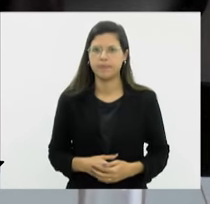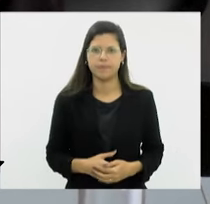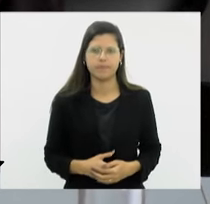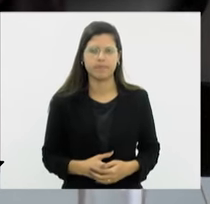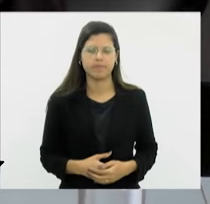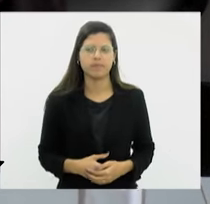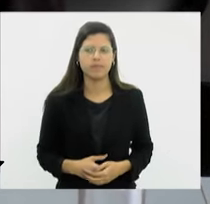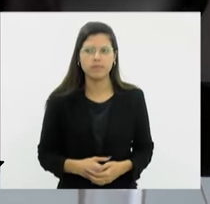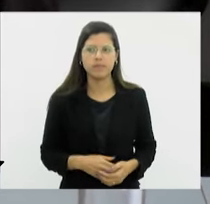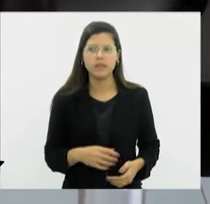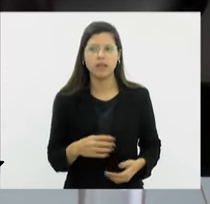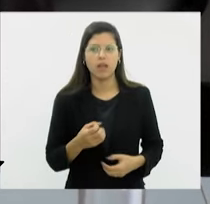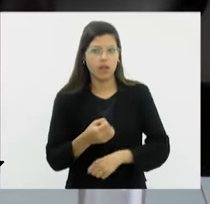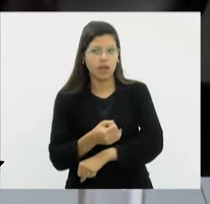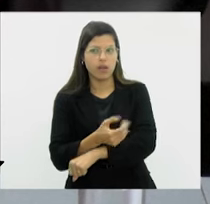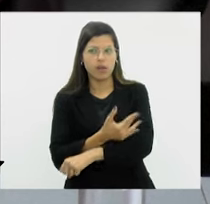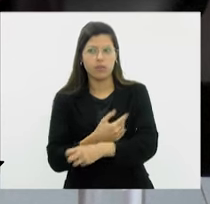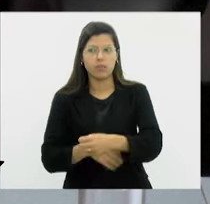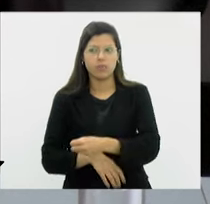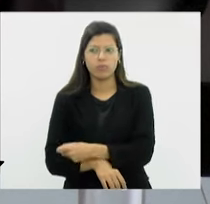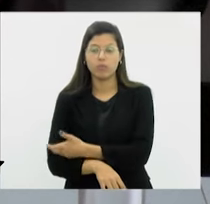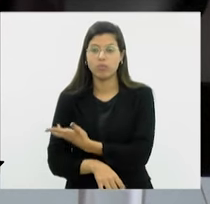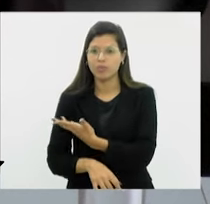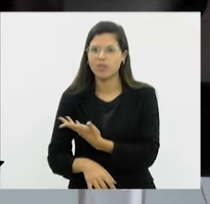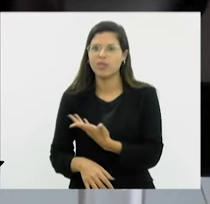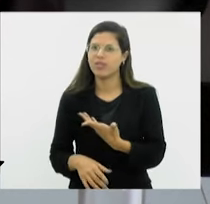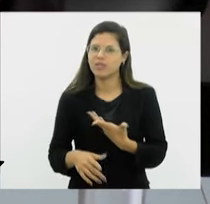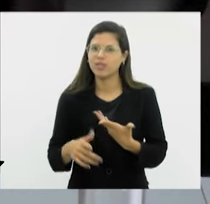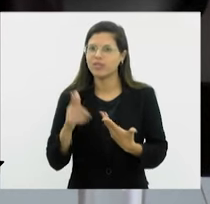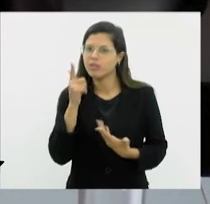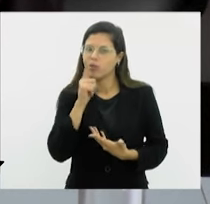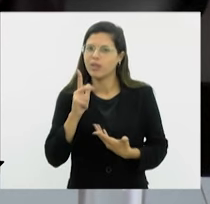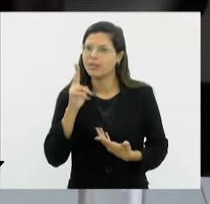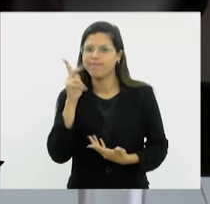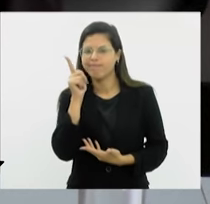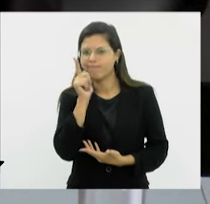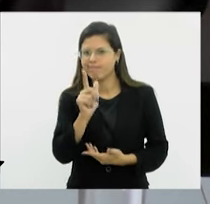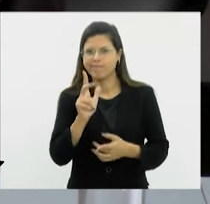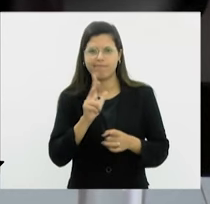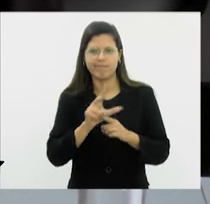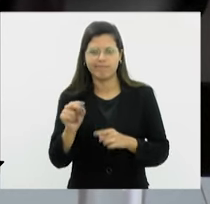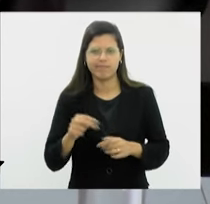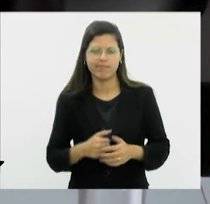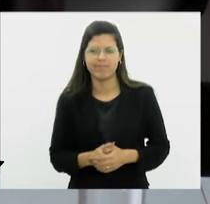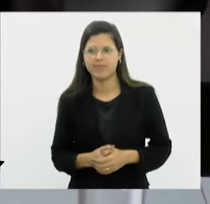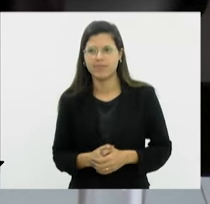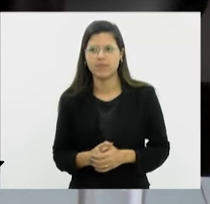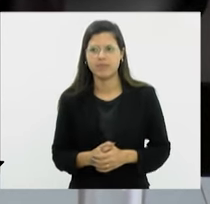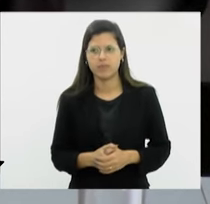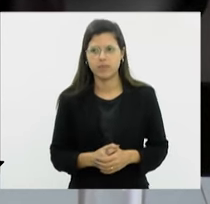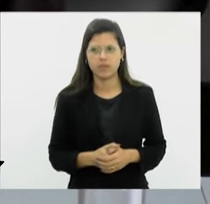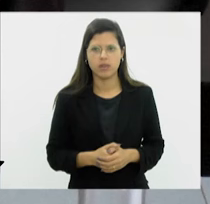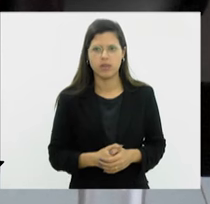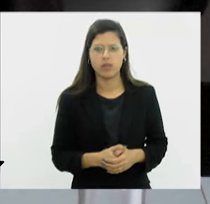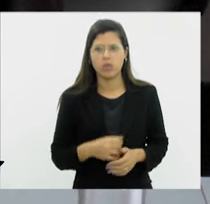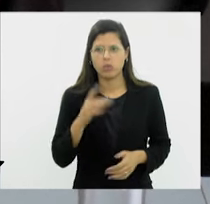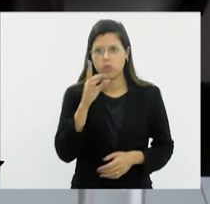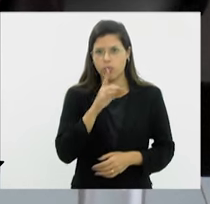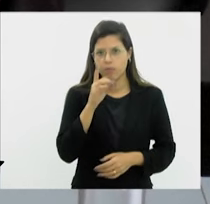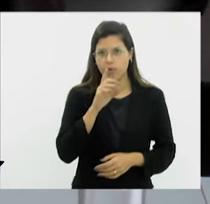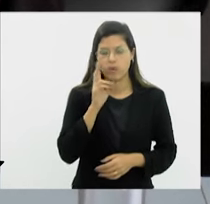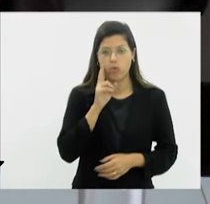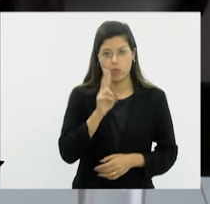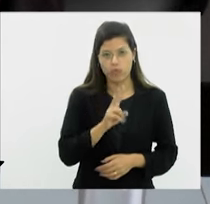é emocionante do ponto de vista da superação. E domingo, inclusive, vi o cidadão